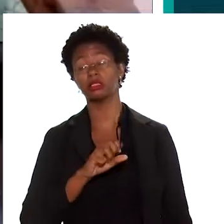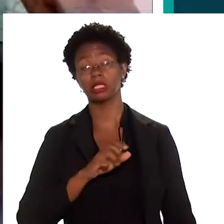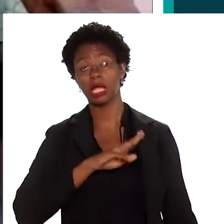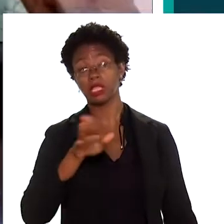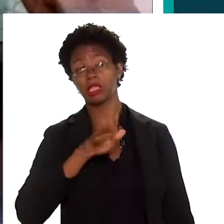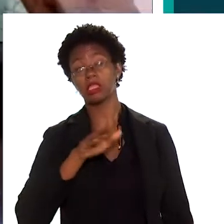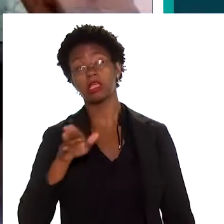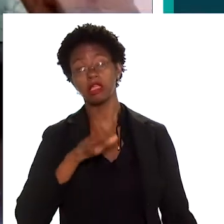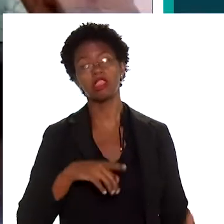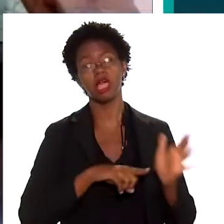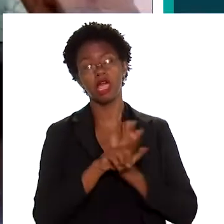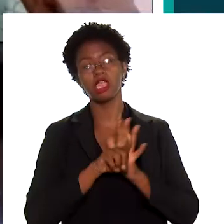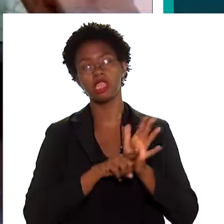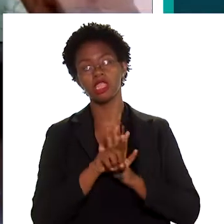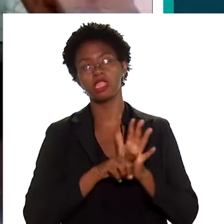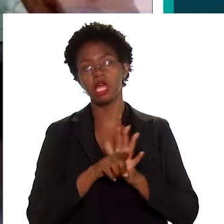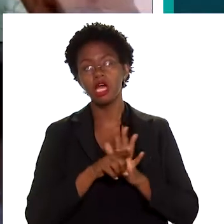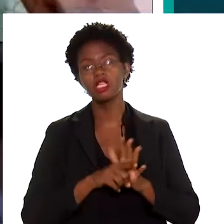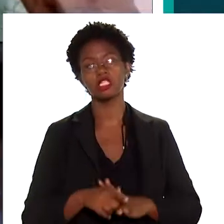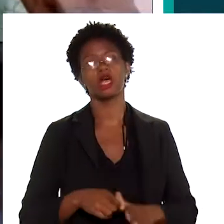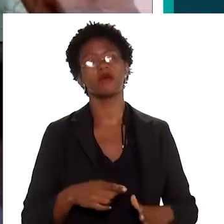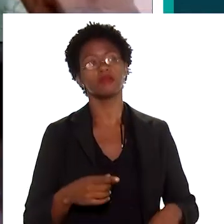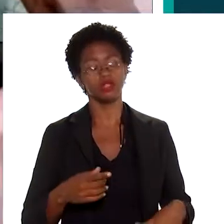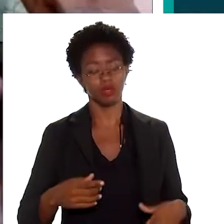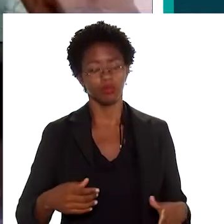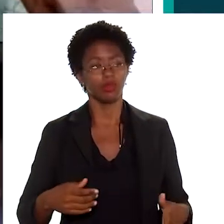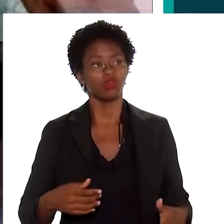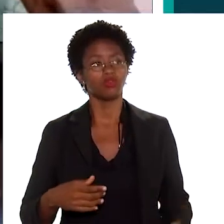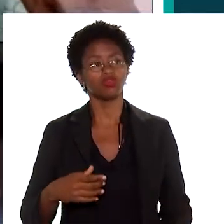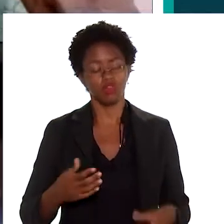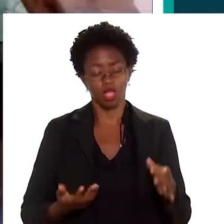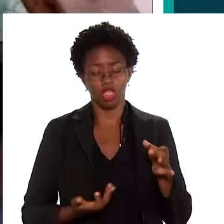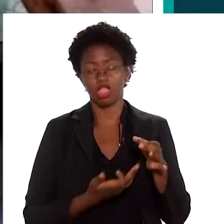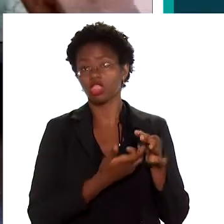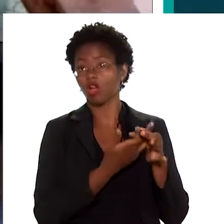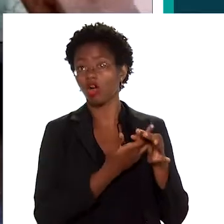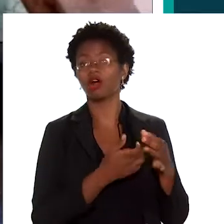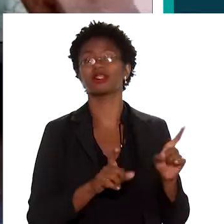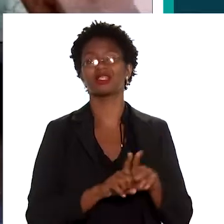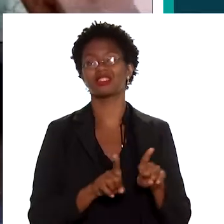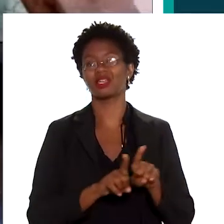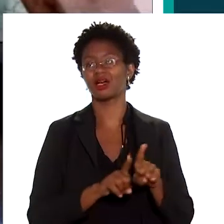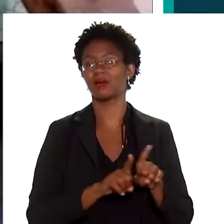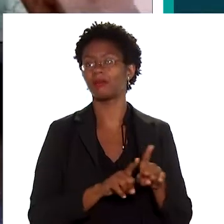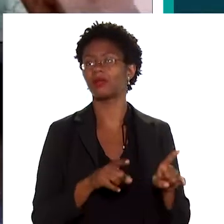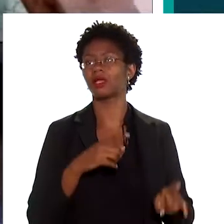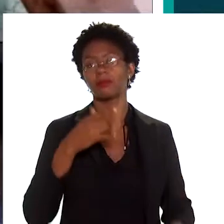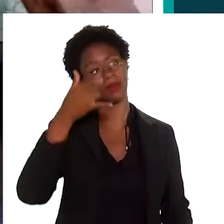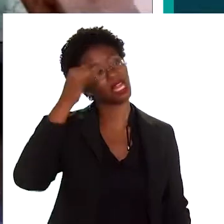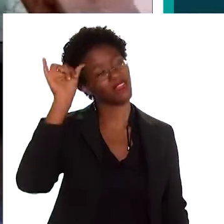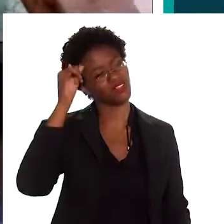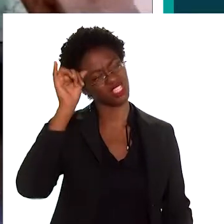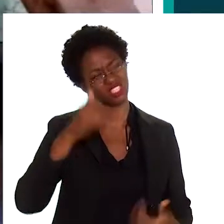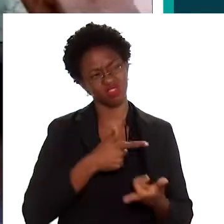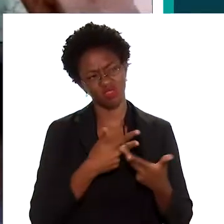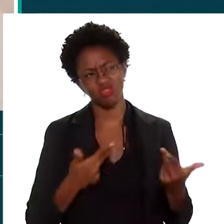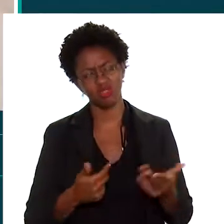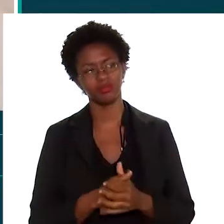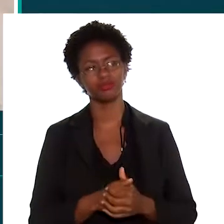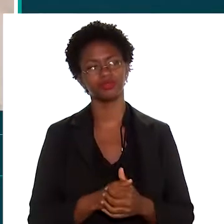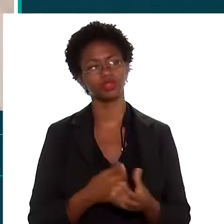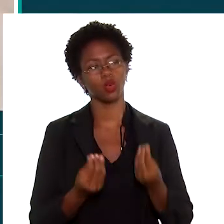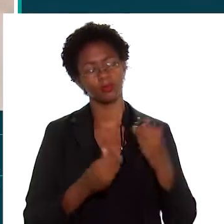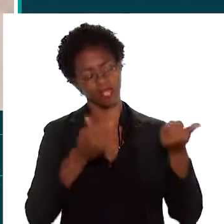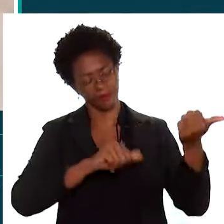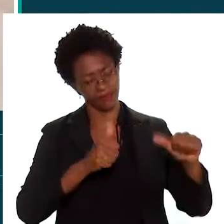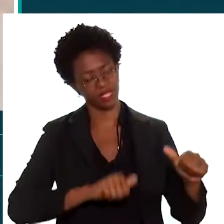feito o exame de próstata? Têm feito o exame de toque? Enfim, como que o senhor avalia isso nos consultórios?